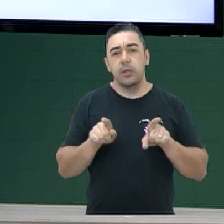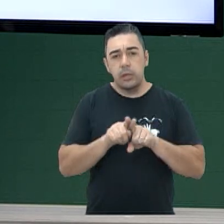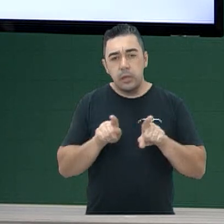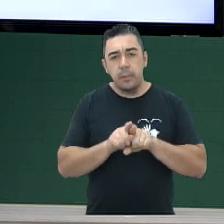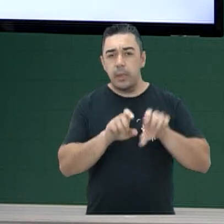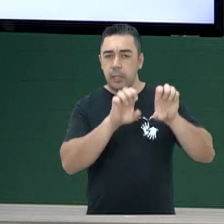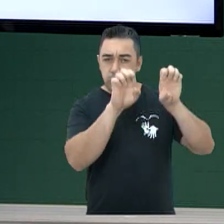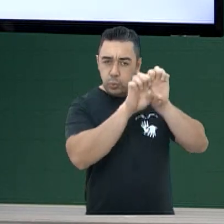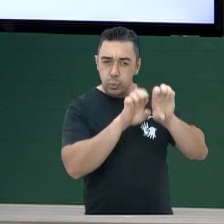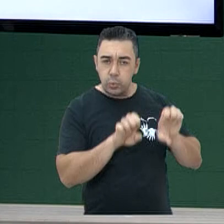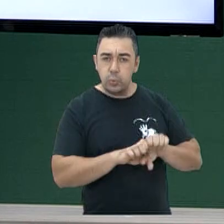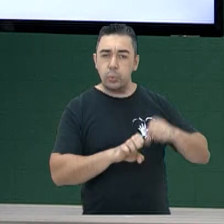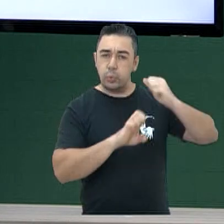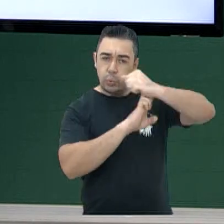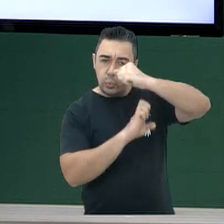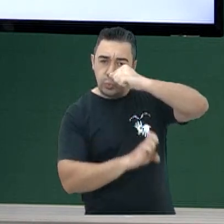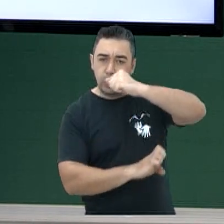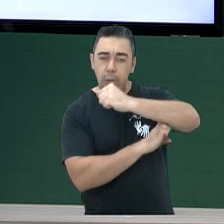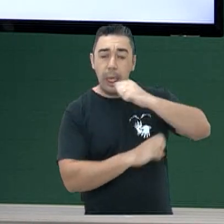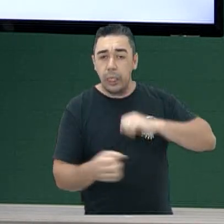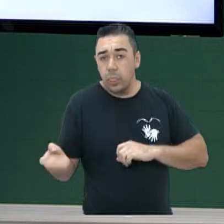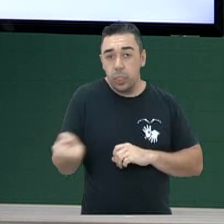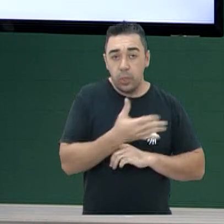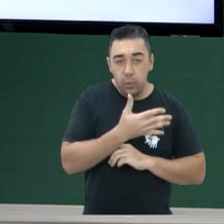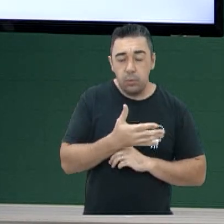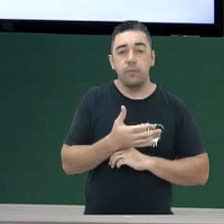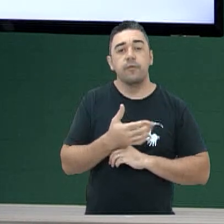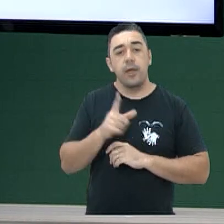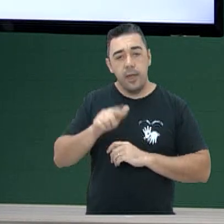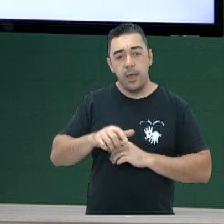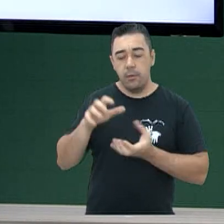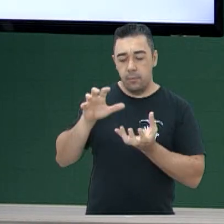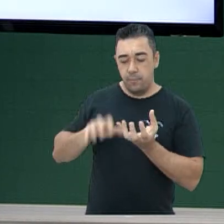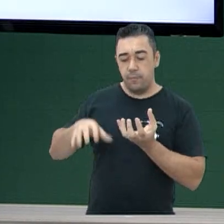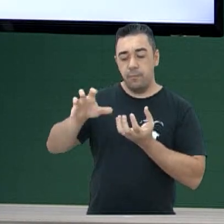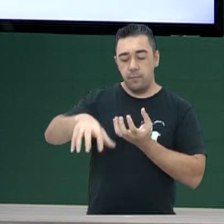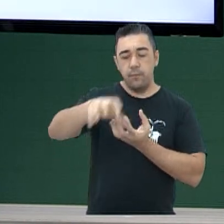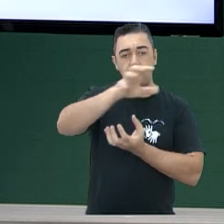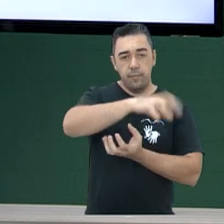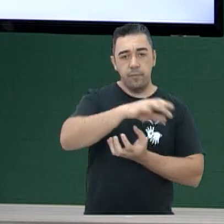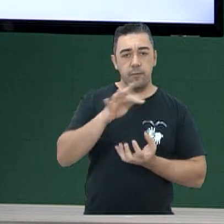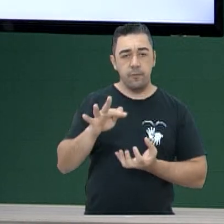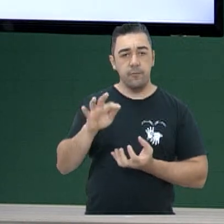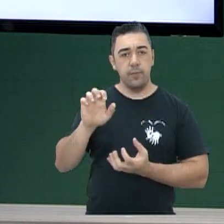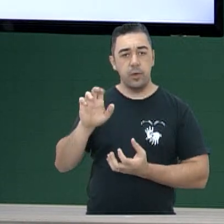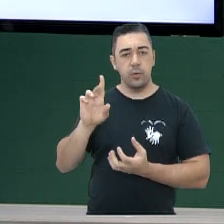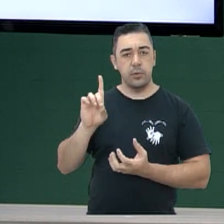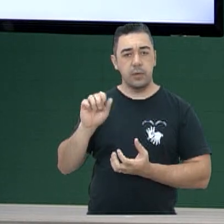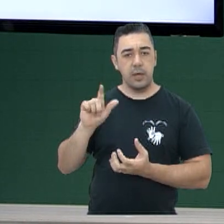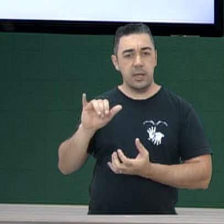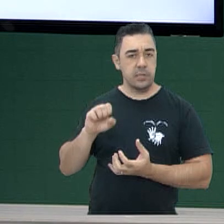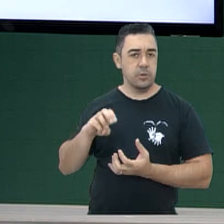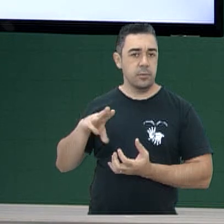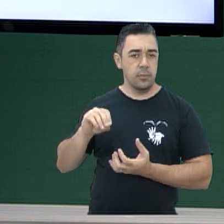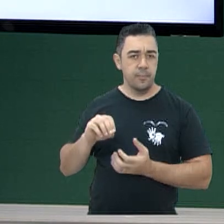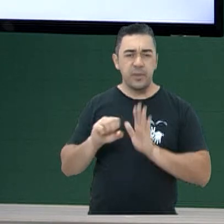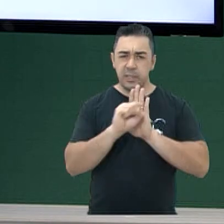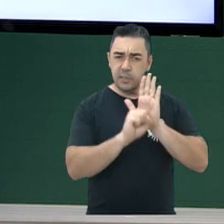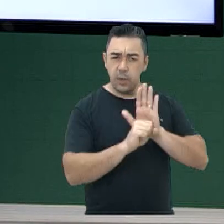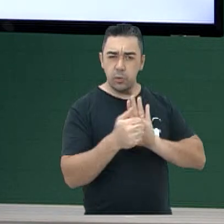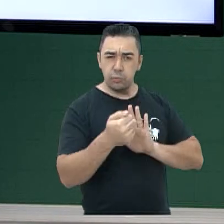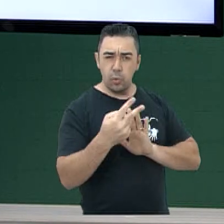estruturação da sociedade, que é o feudalismo. Aqui a gente vai ver basicamente a partir ali do século XII,